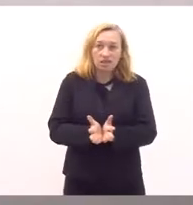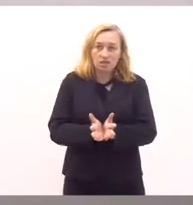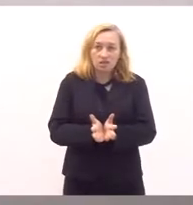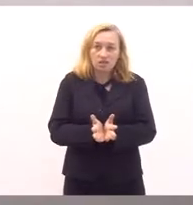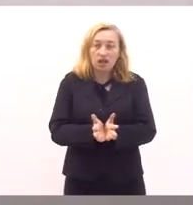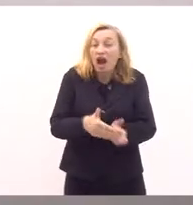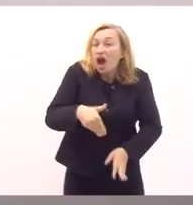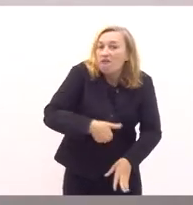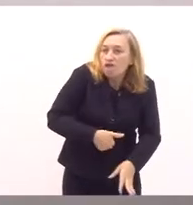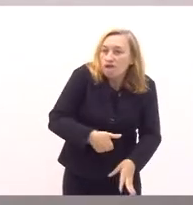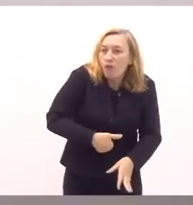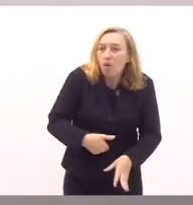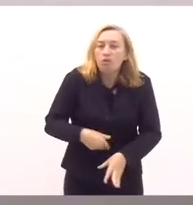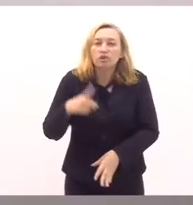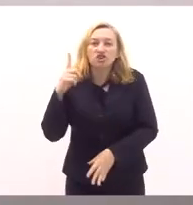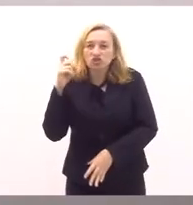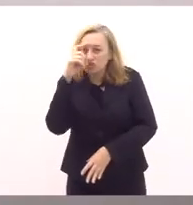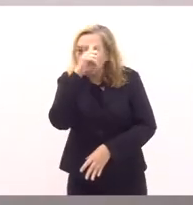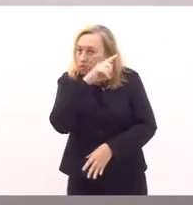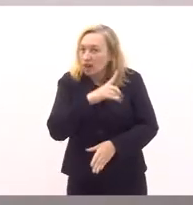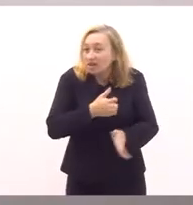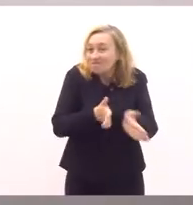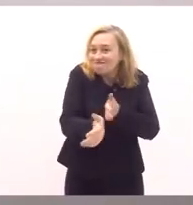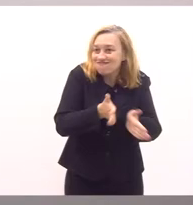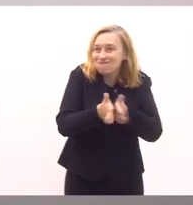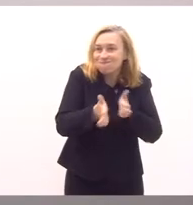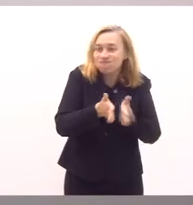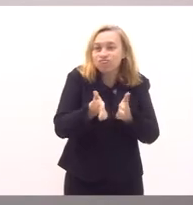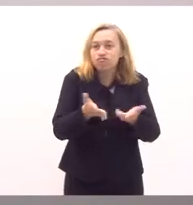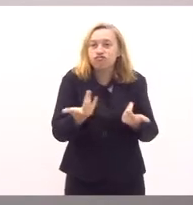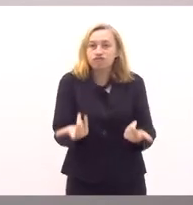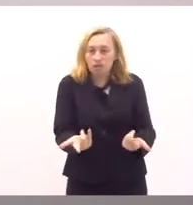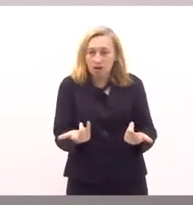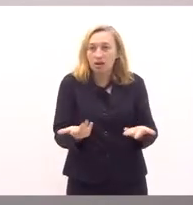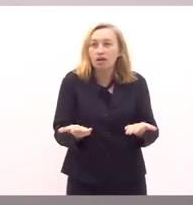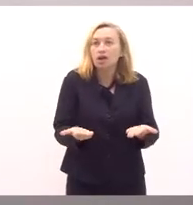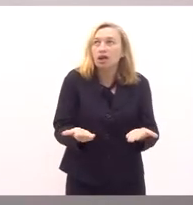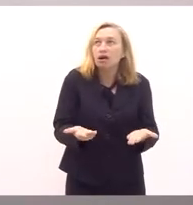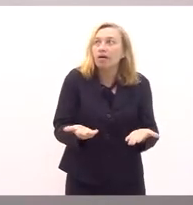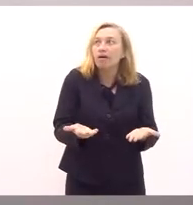a fome, a dificuldade de acesso, né, a indignidade,